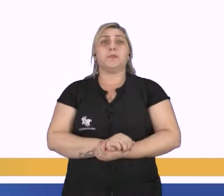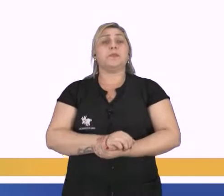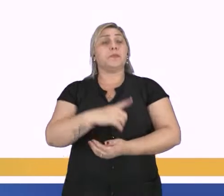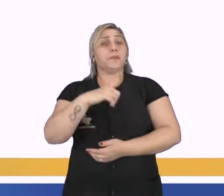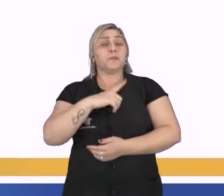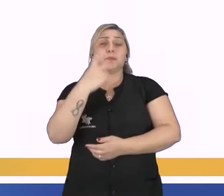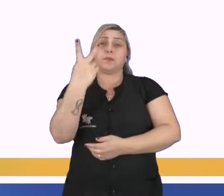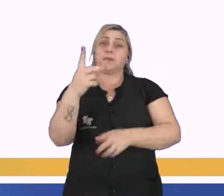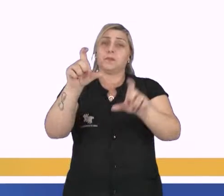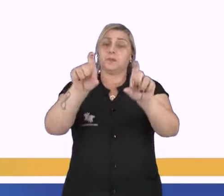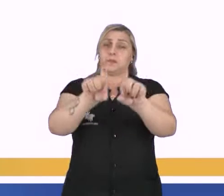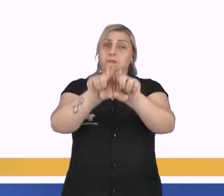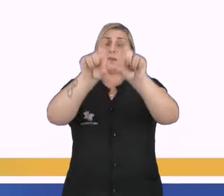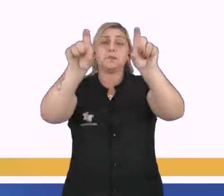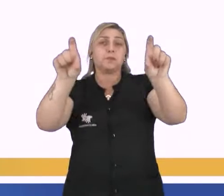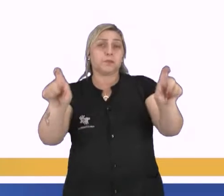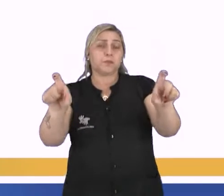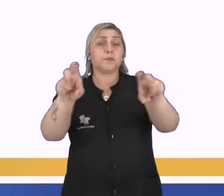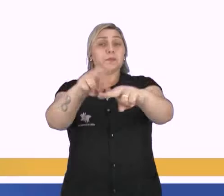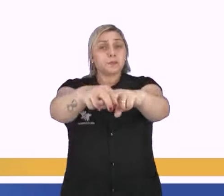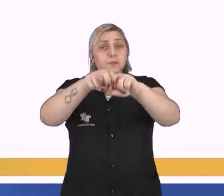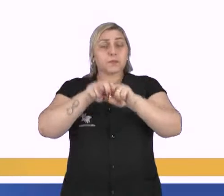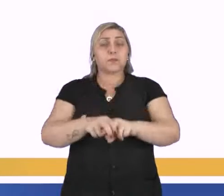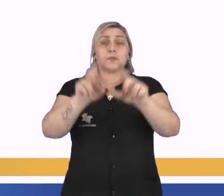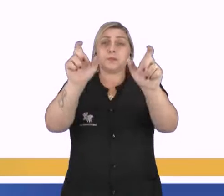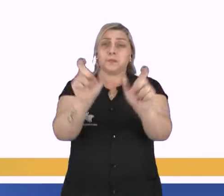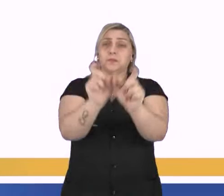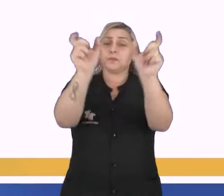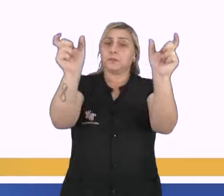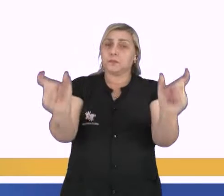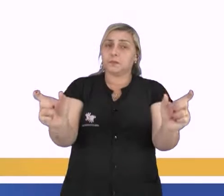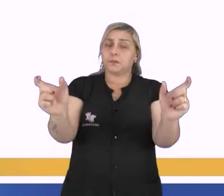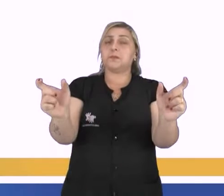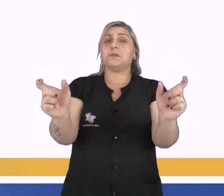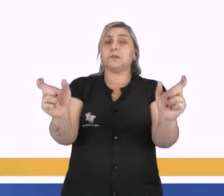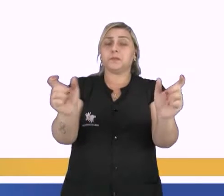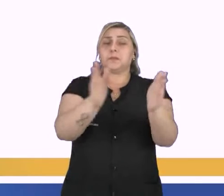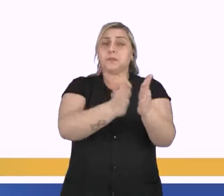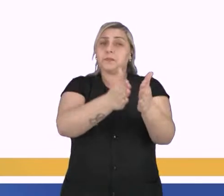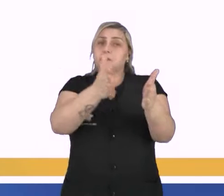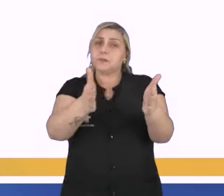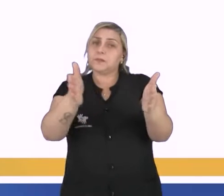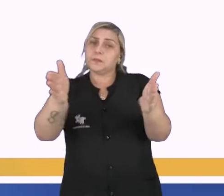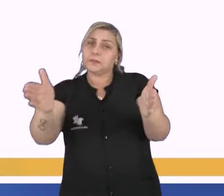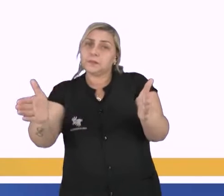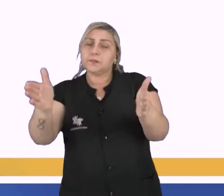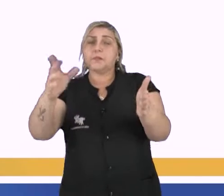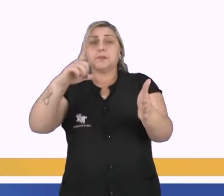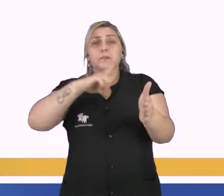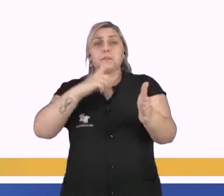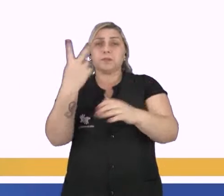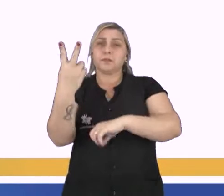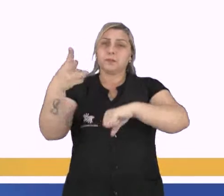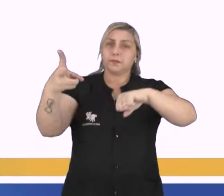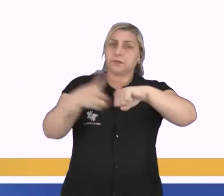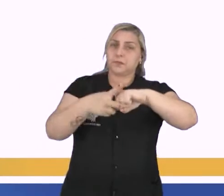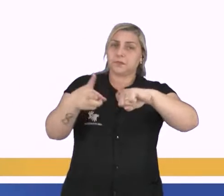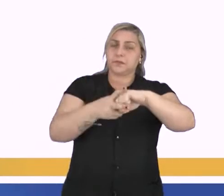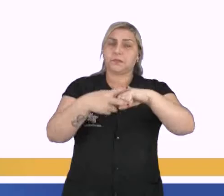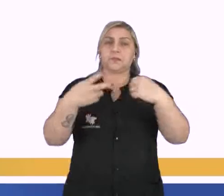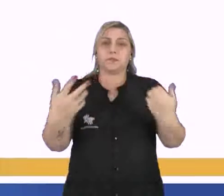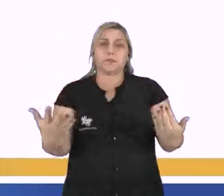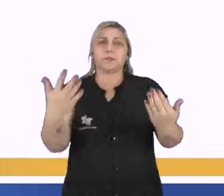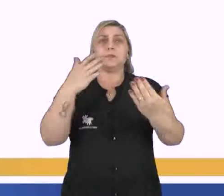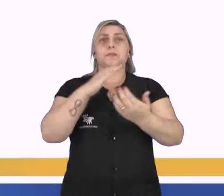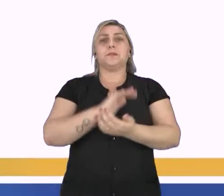Nós temos também duas orações de período composto pela presença de dois verbos, vejam aí, tá certo?